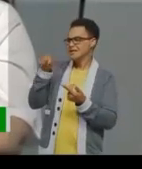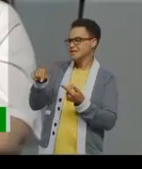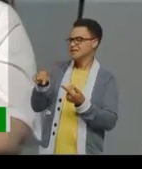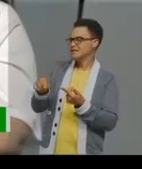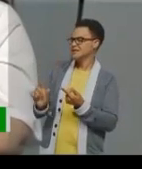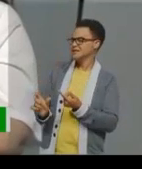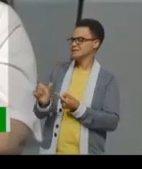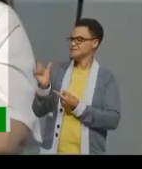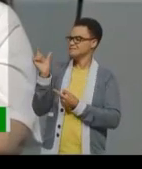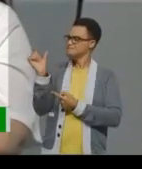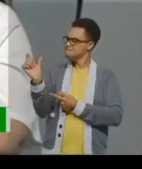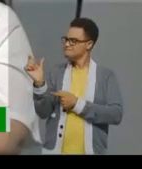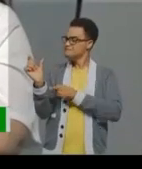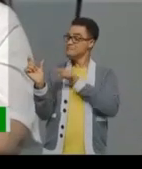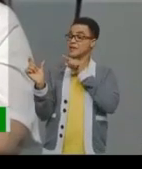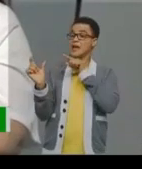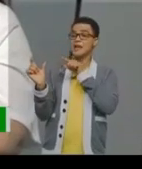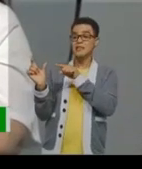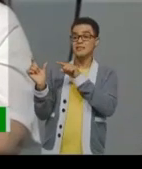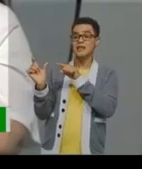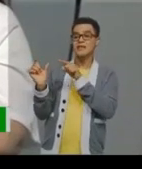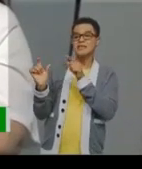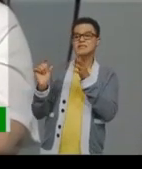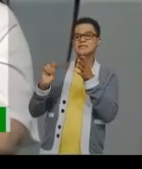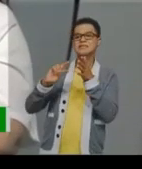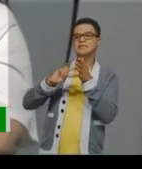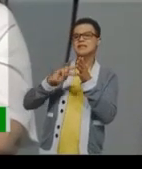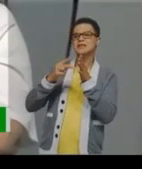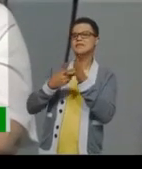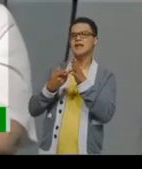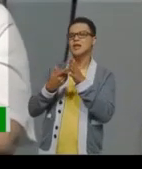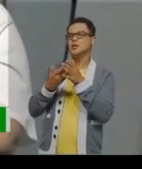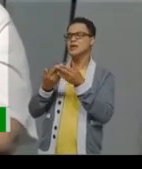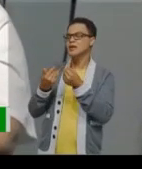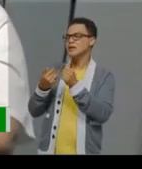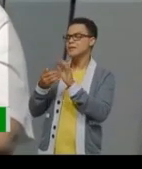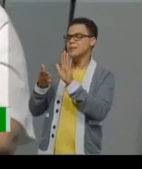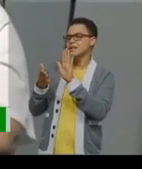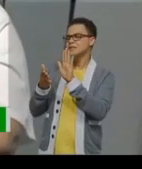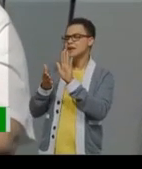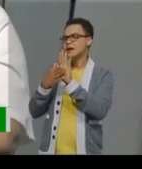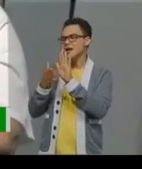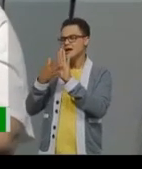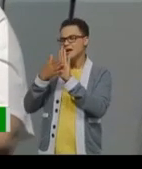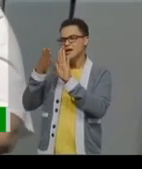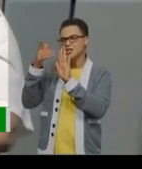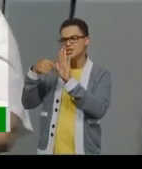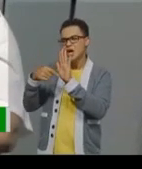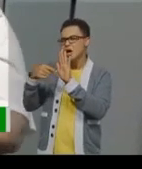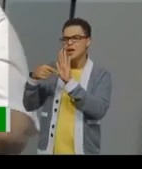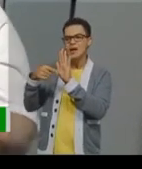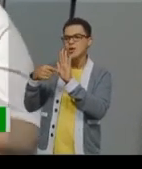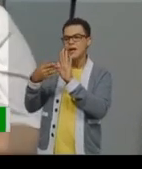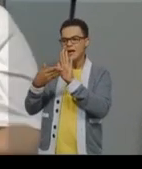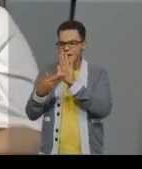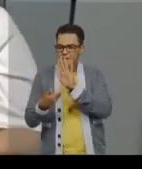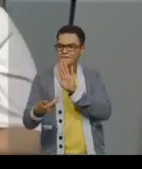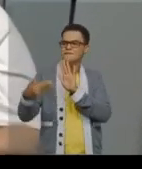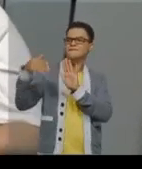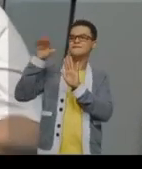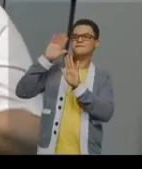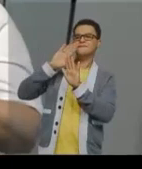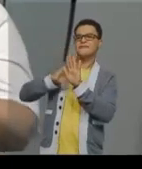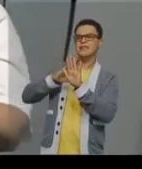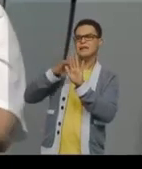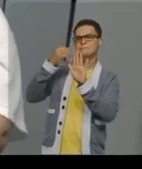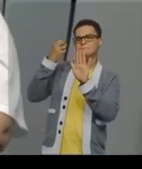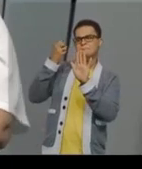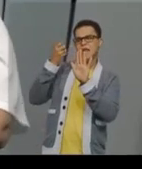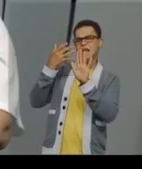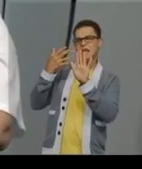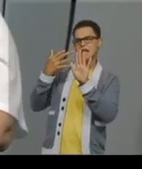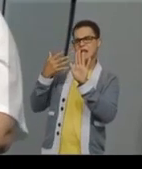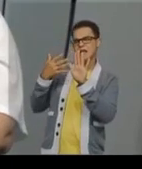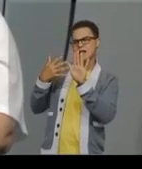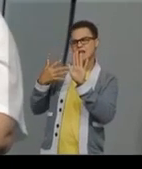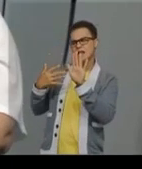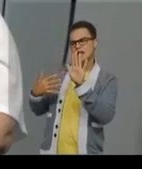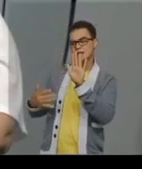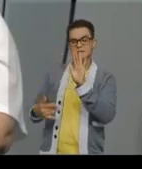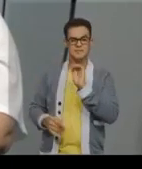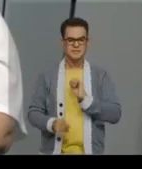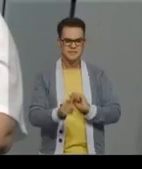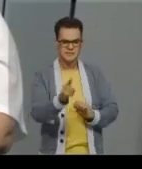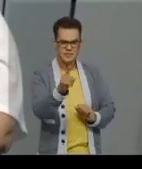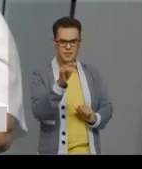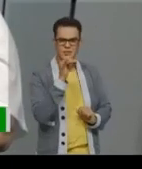significado além daquilo. Vou te dar um exemplo. Se você tem aí na